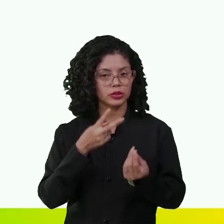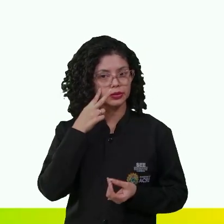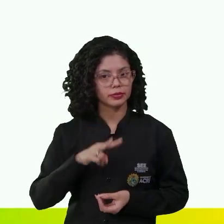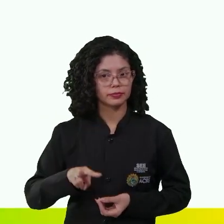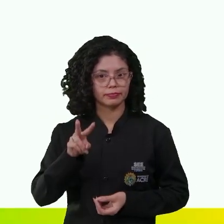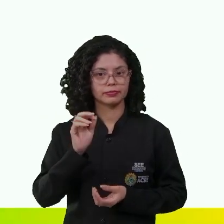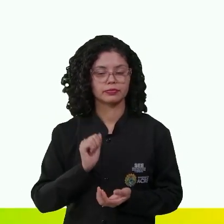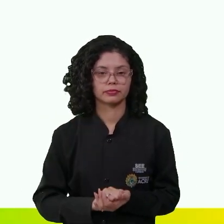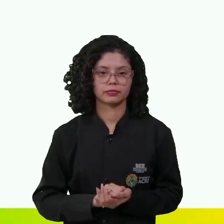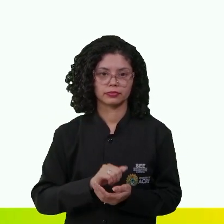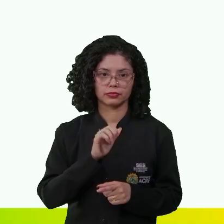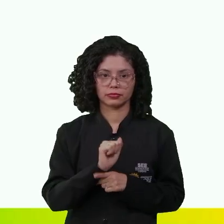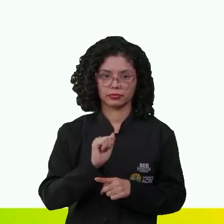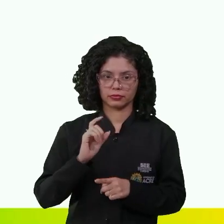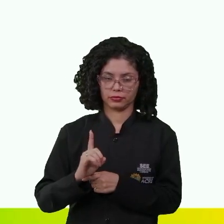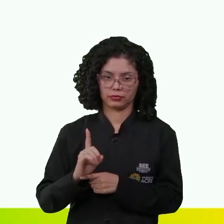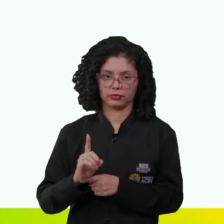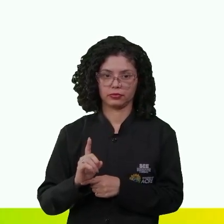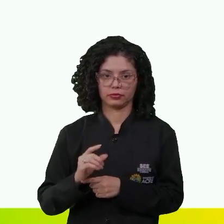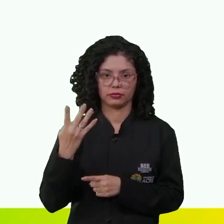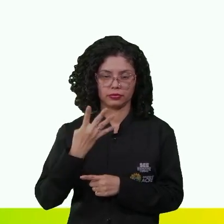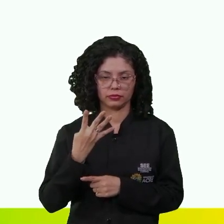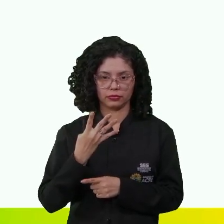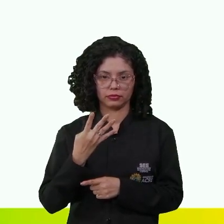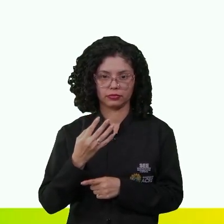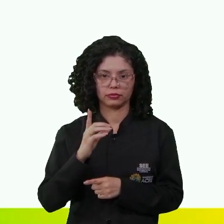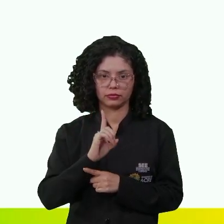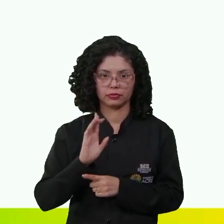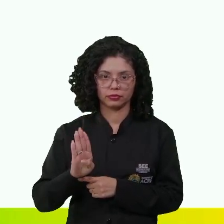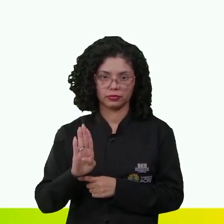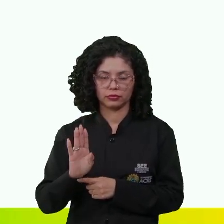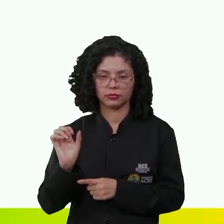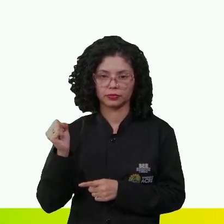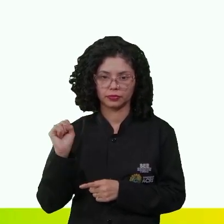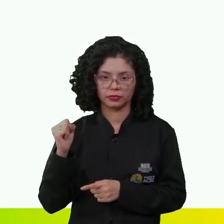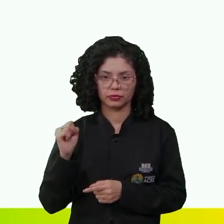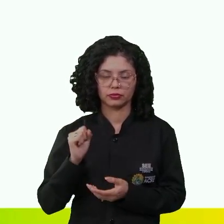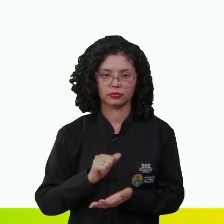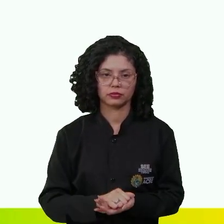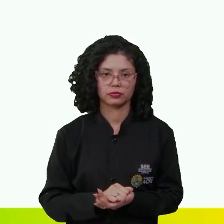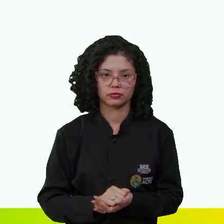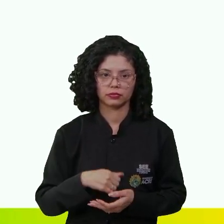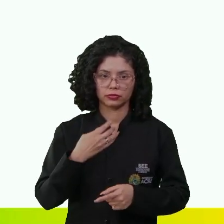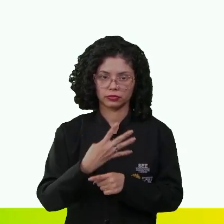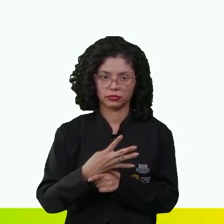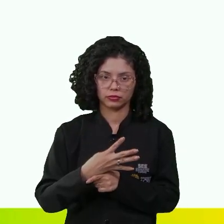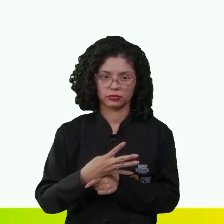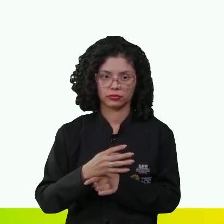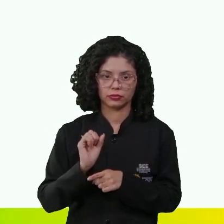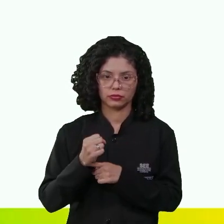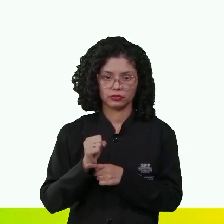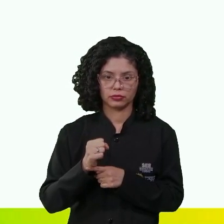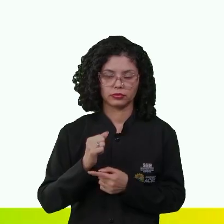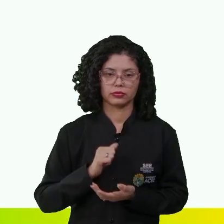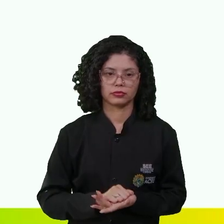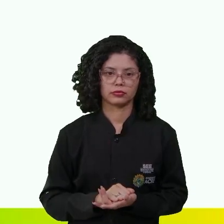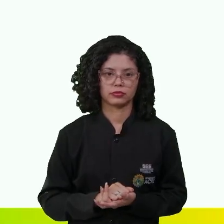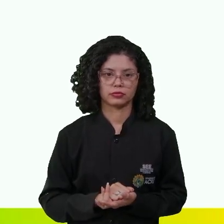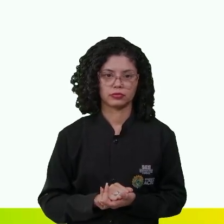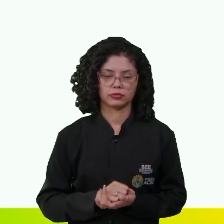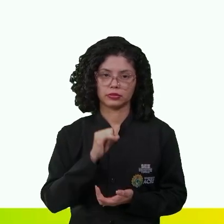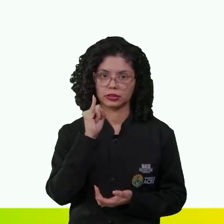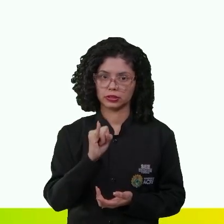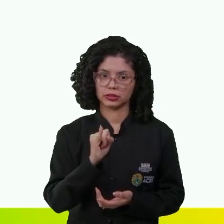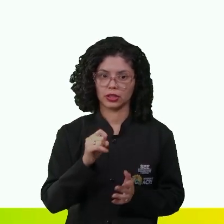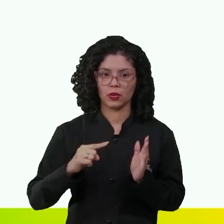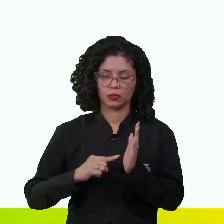ver, AD é 4 e DB é 8. Então, nós temos aqui 4 e 8. Se